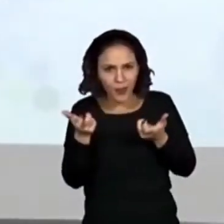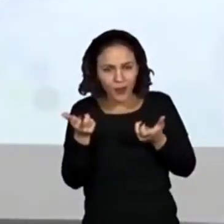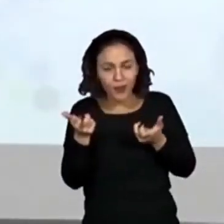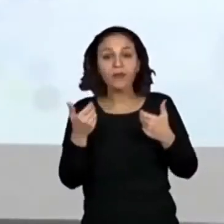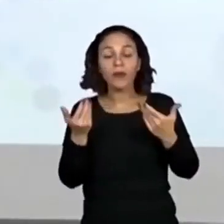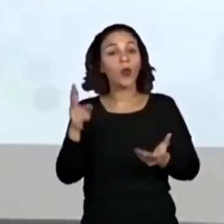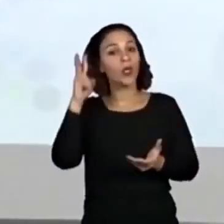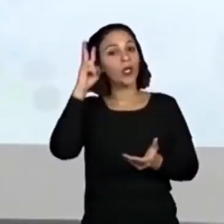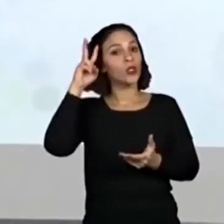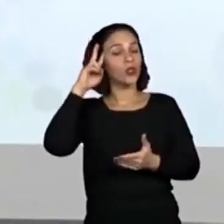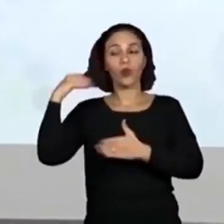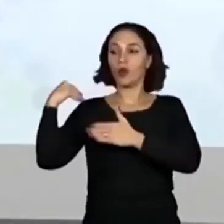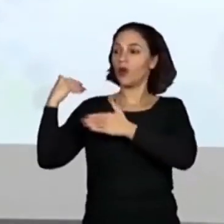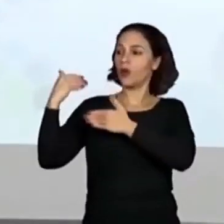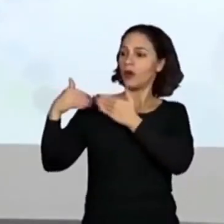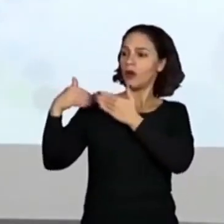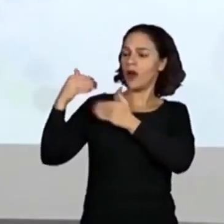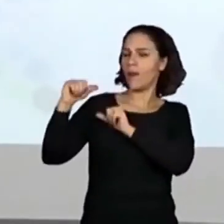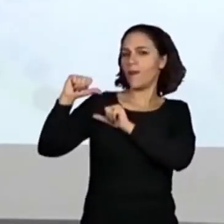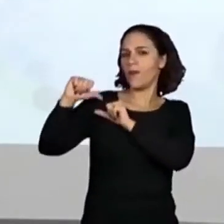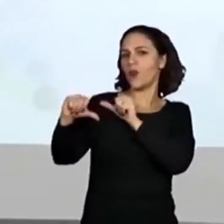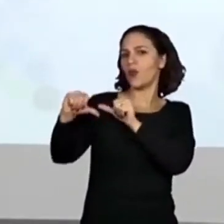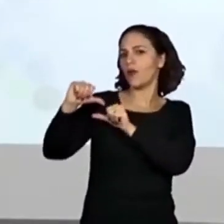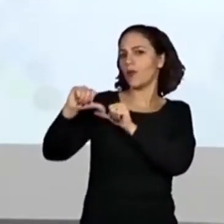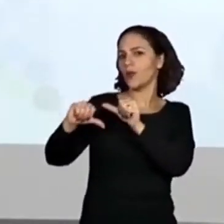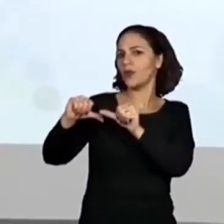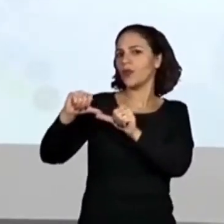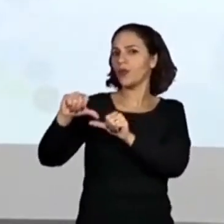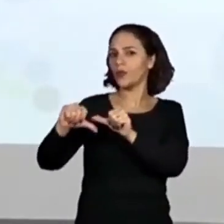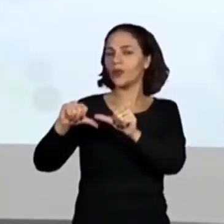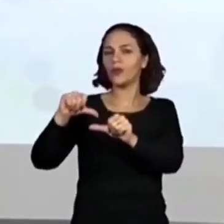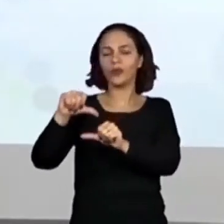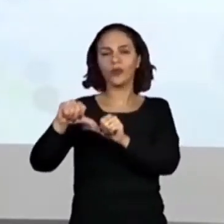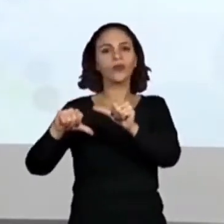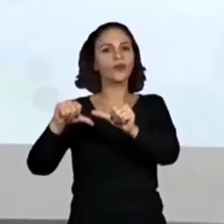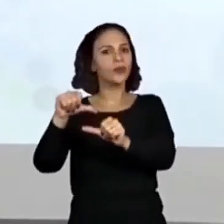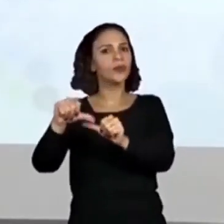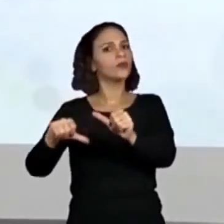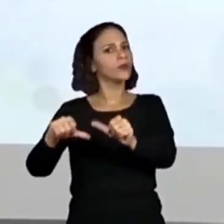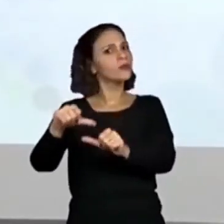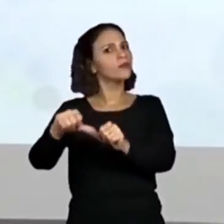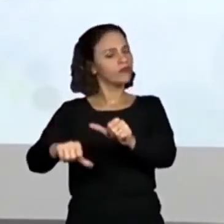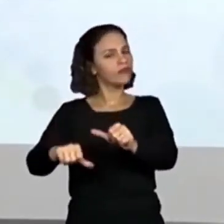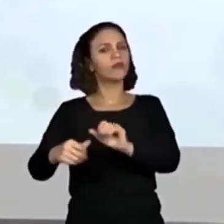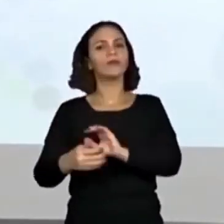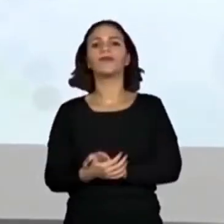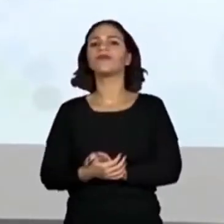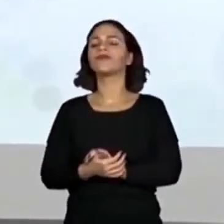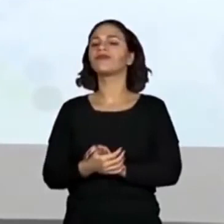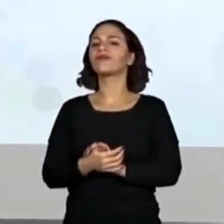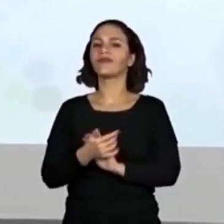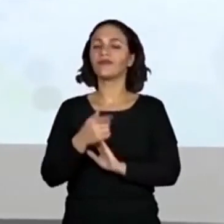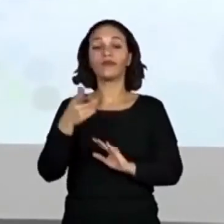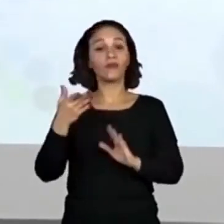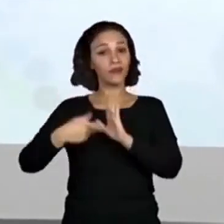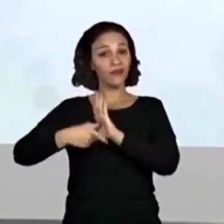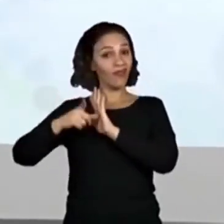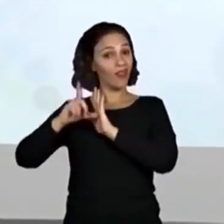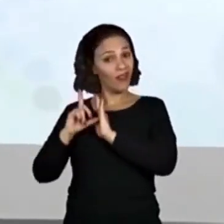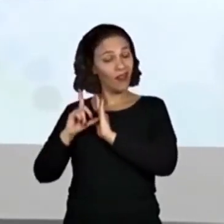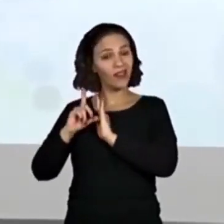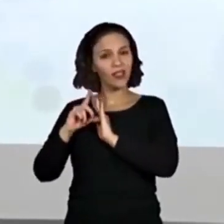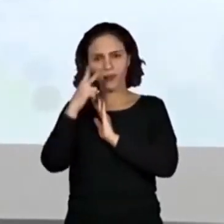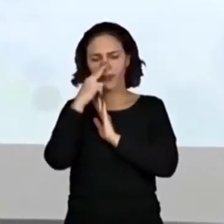ela vem mudando, né? Toda a configuração que existia anteriormente,